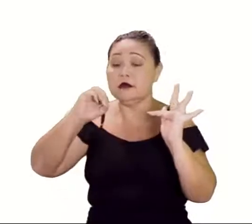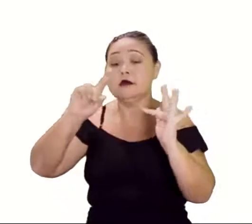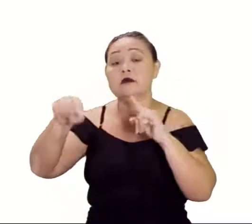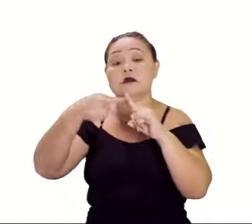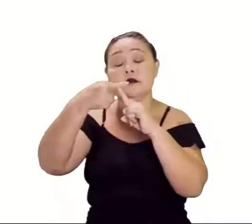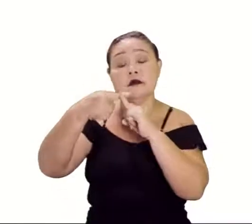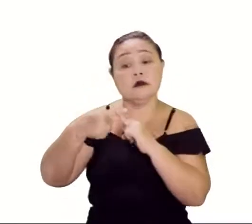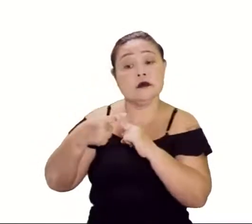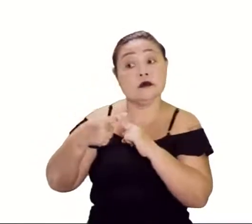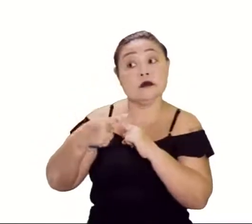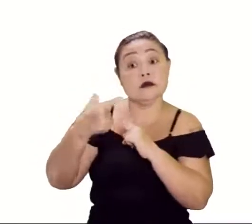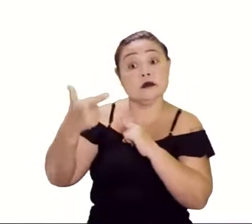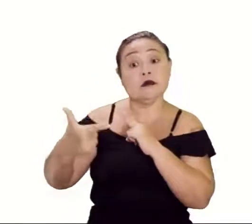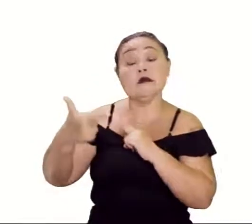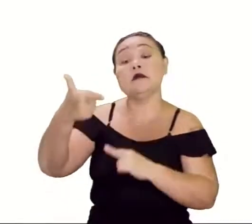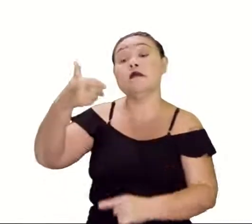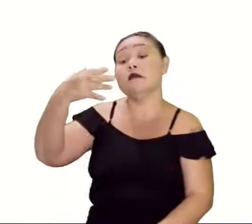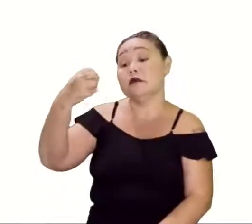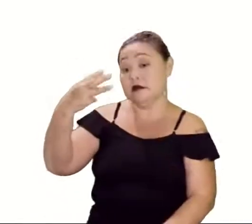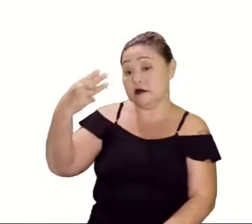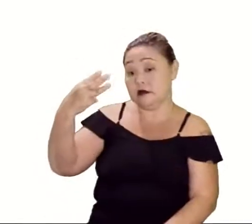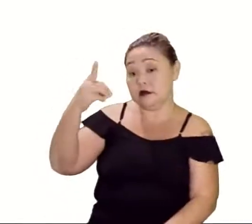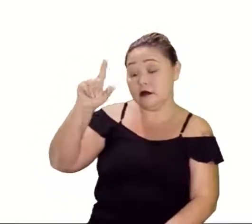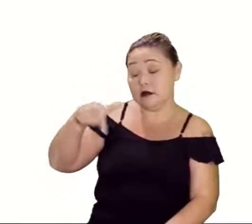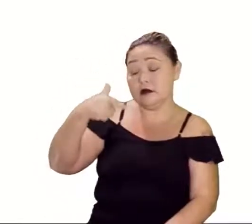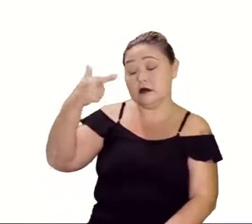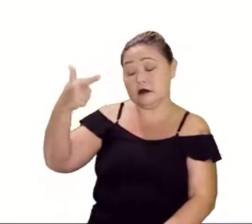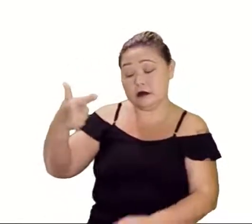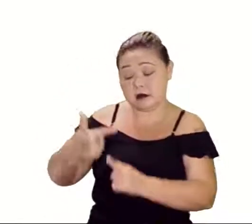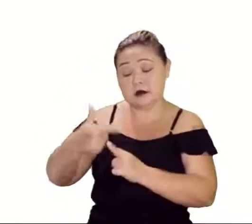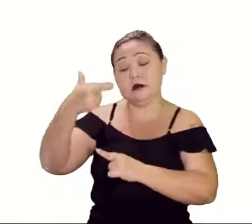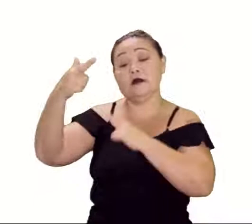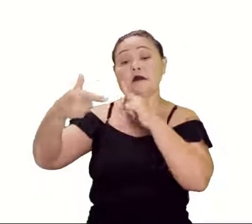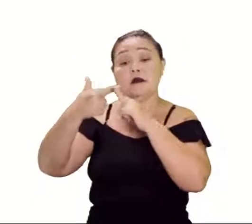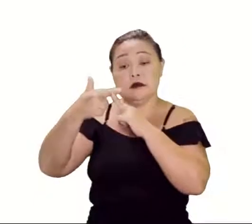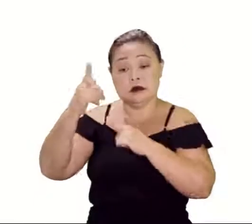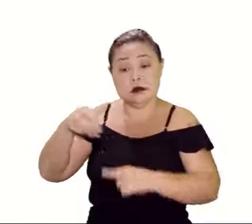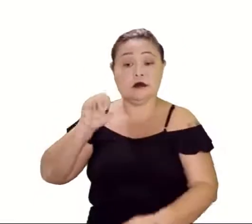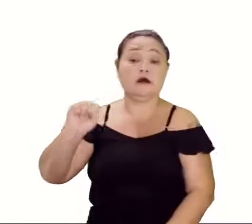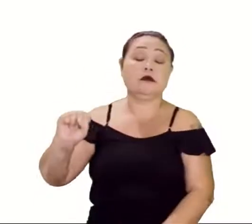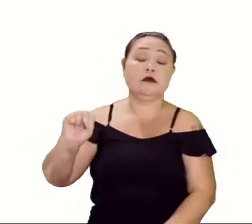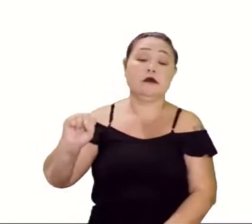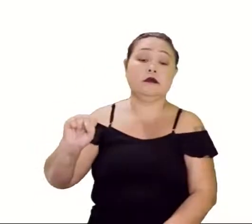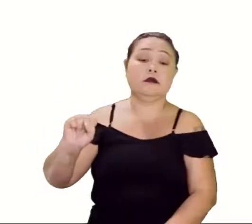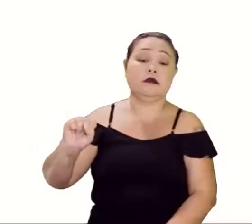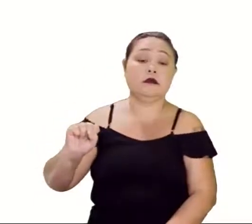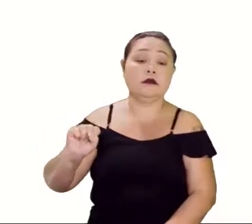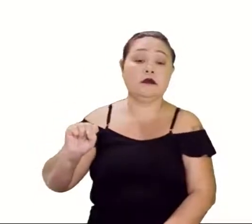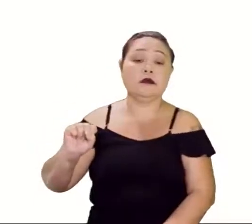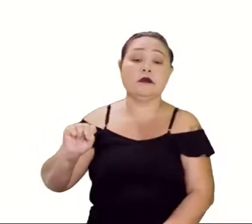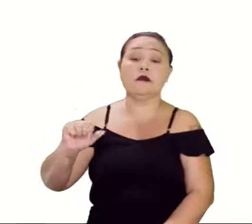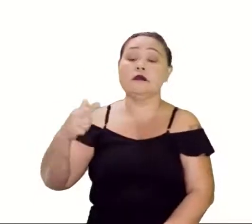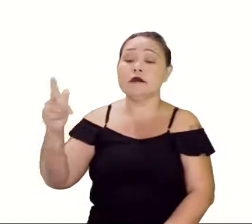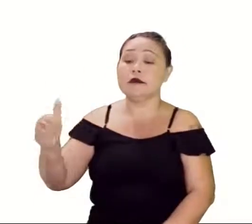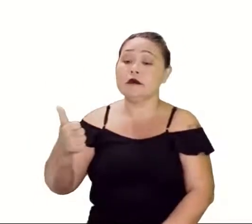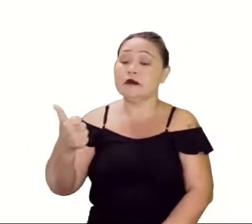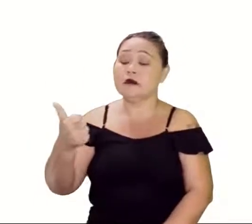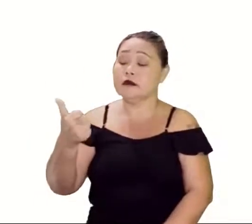700 vezes 2 elevado ao cubo, é 2 vezes 2 vezes 2, que 8. é 8. 8 vezes